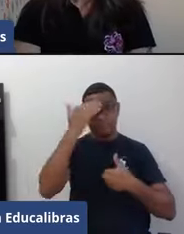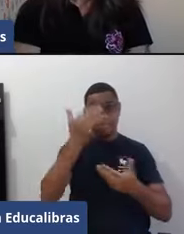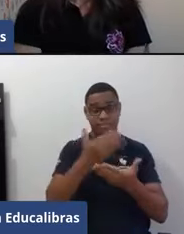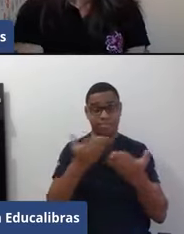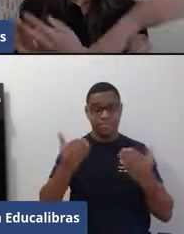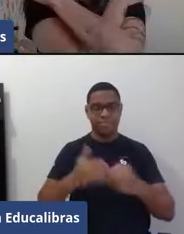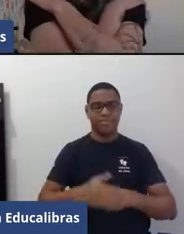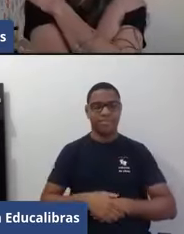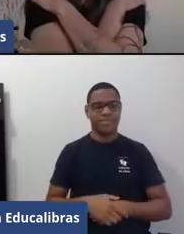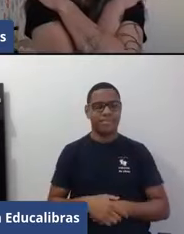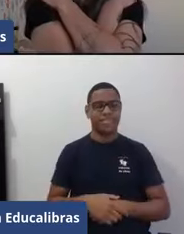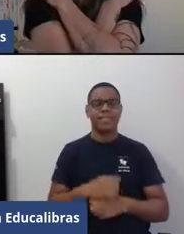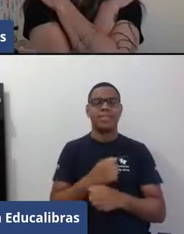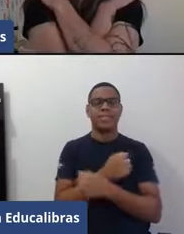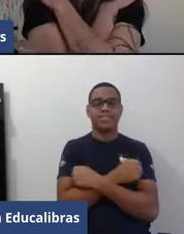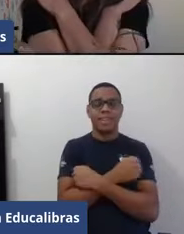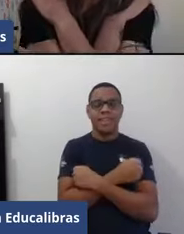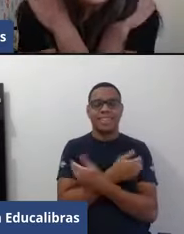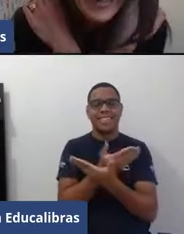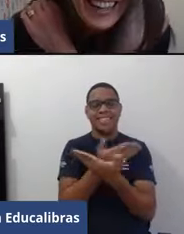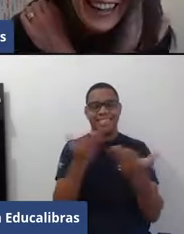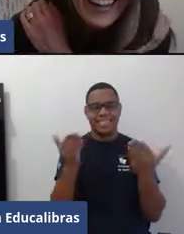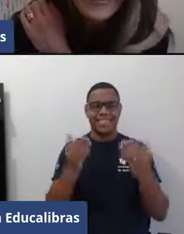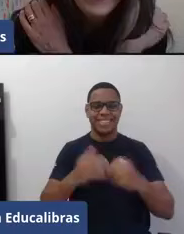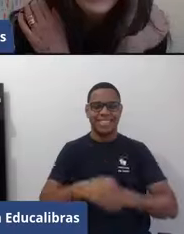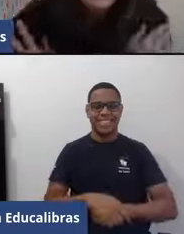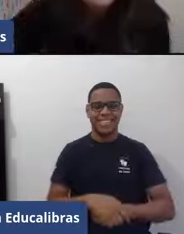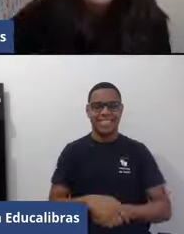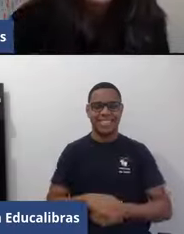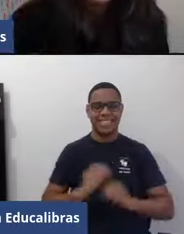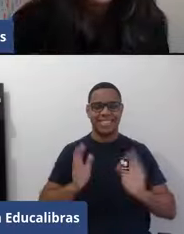Um abraço virtual a todos. Um abraço.